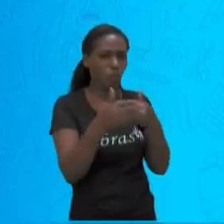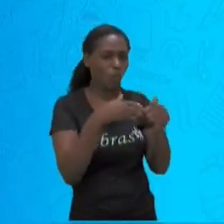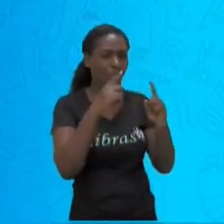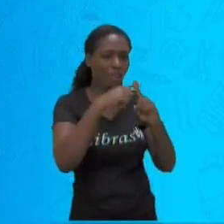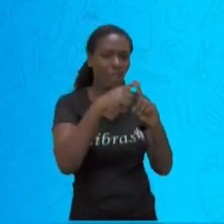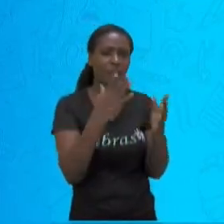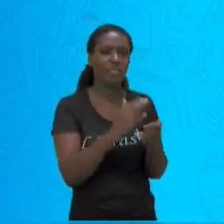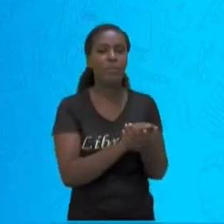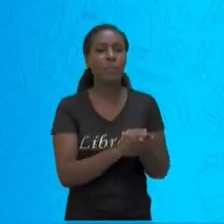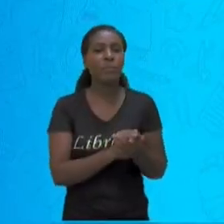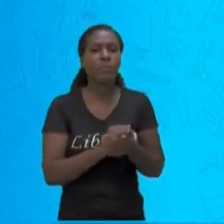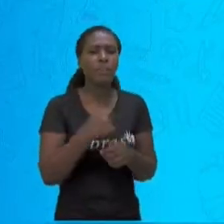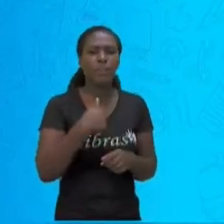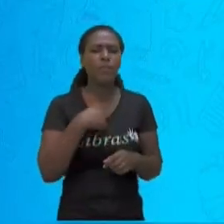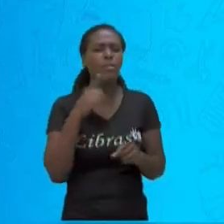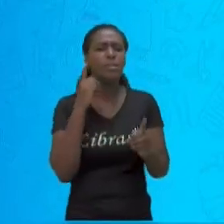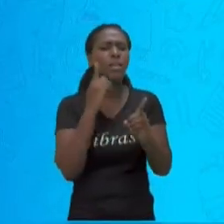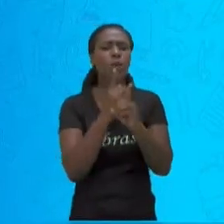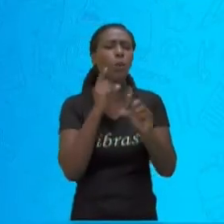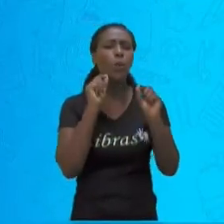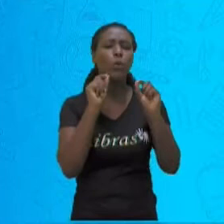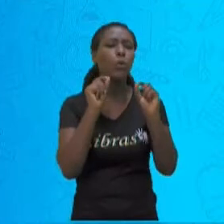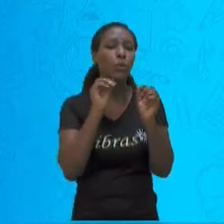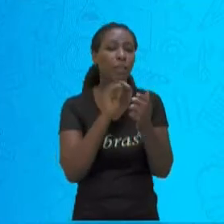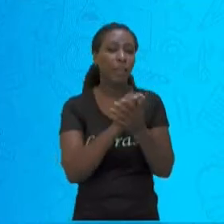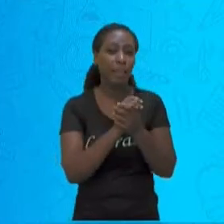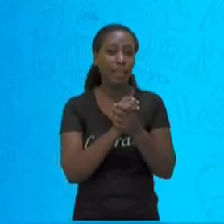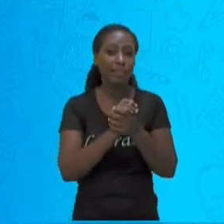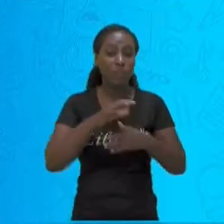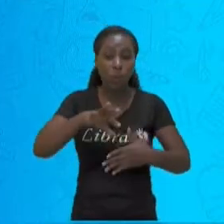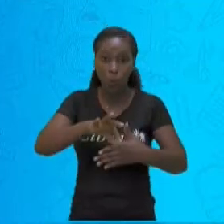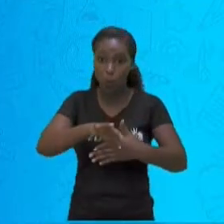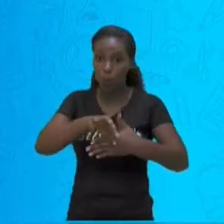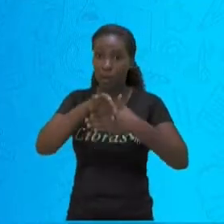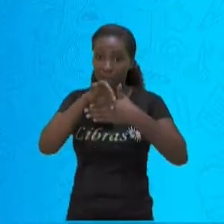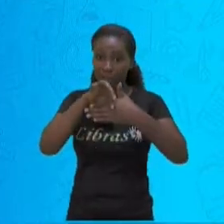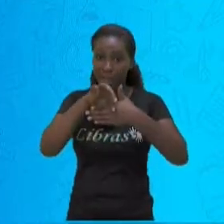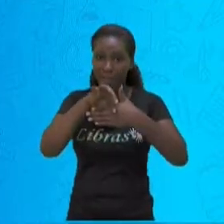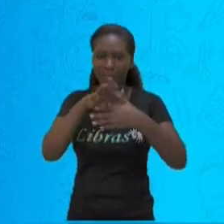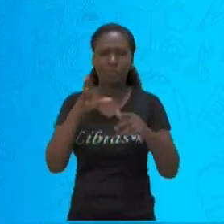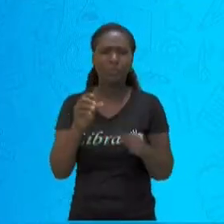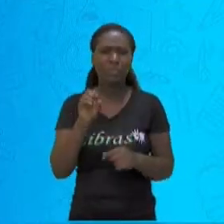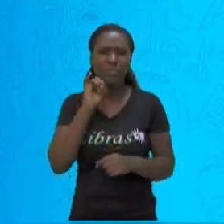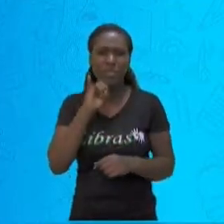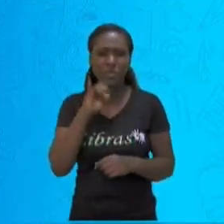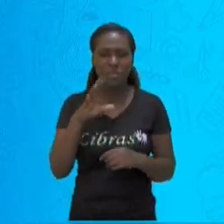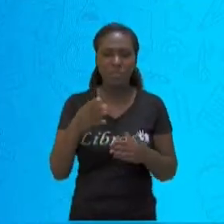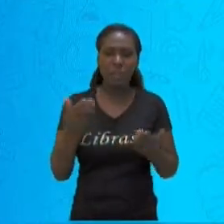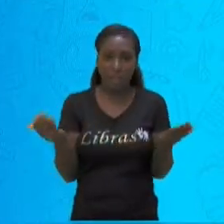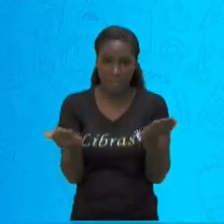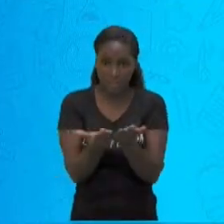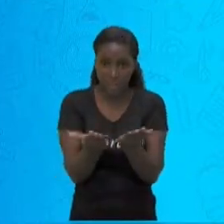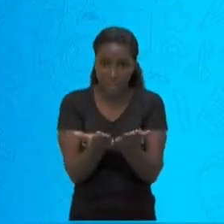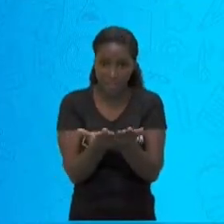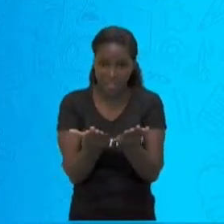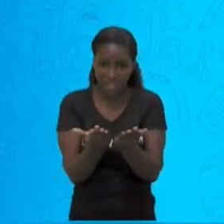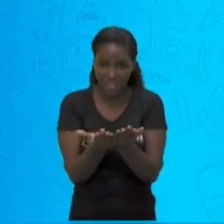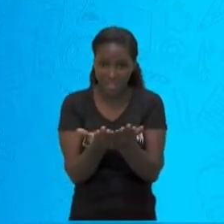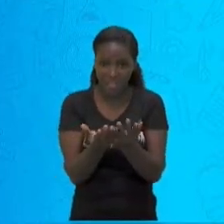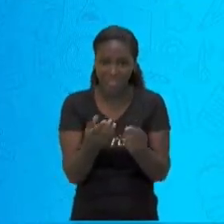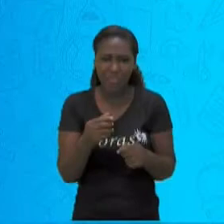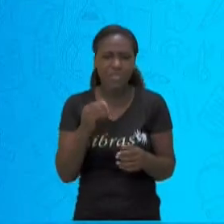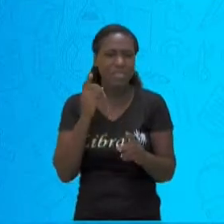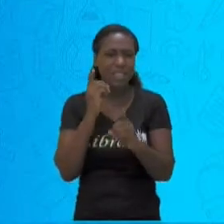frente a liderança. Se for na igreja evangélica, está lá o pastor de terno e gravata.